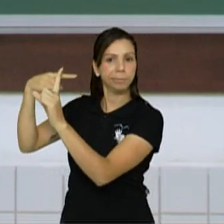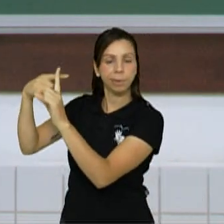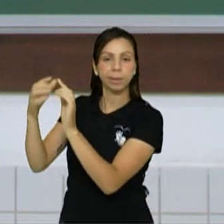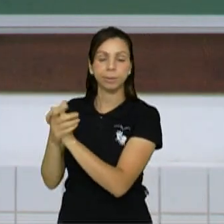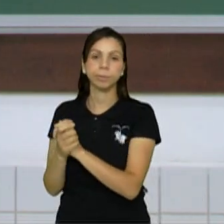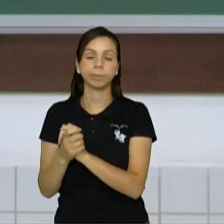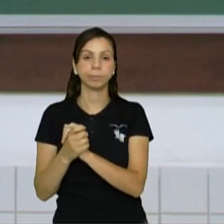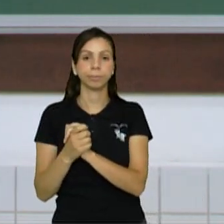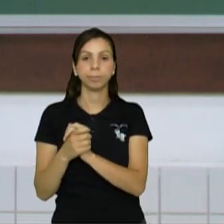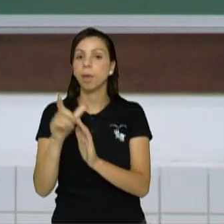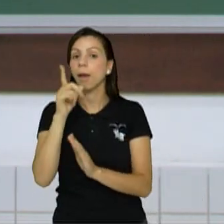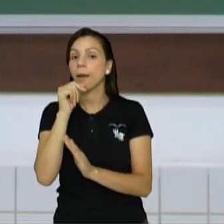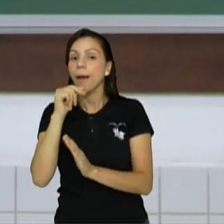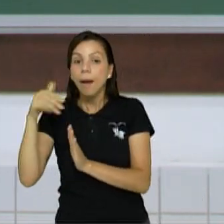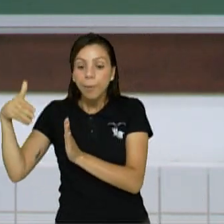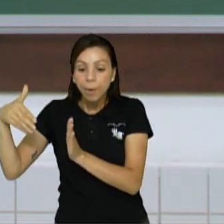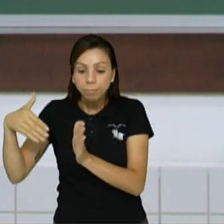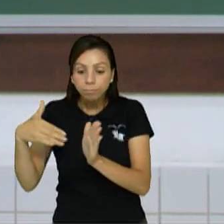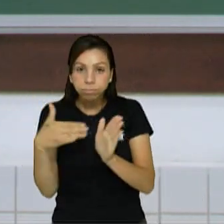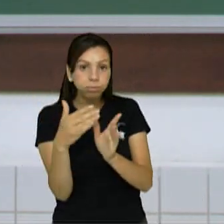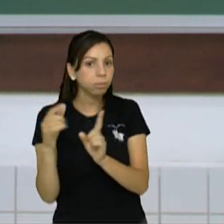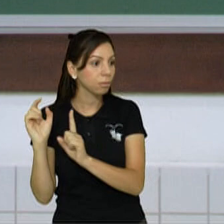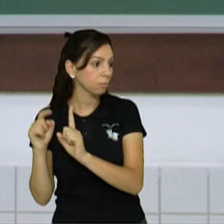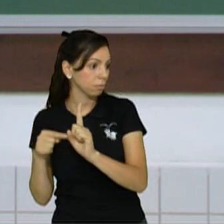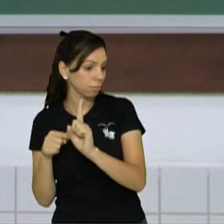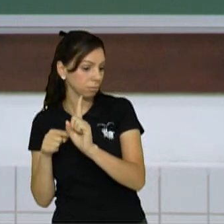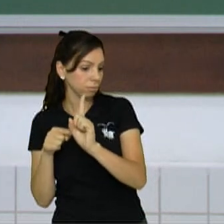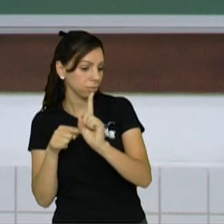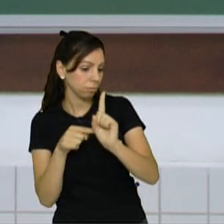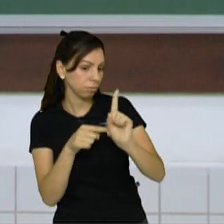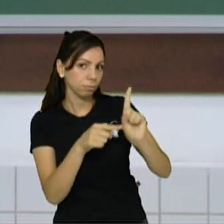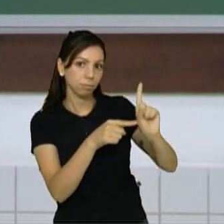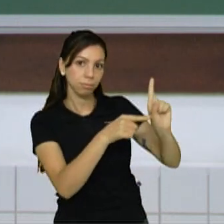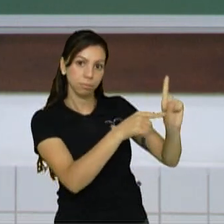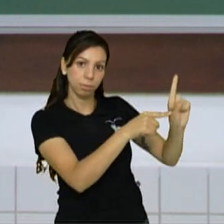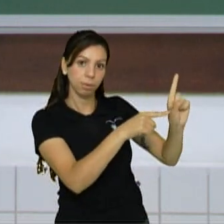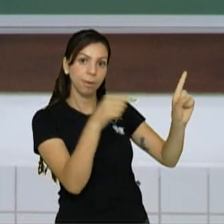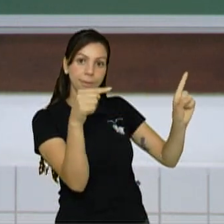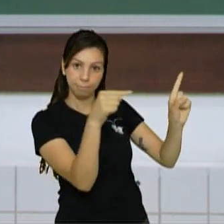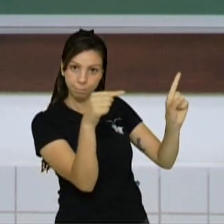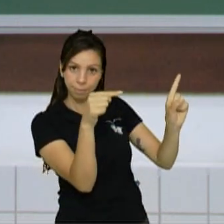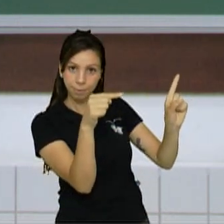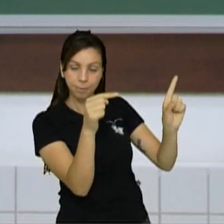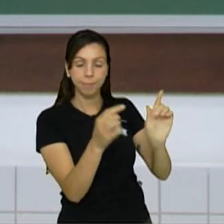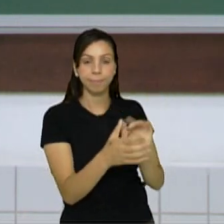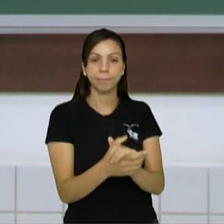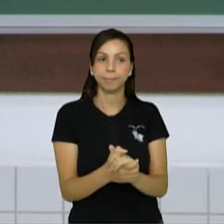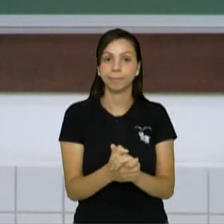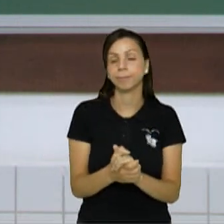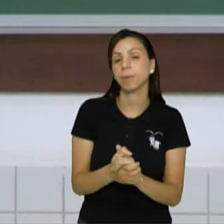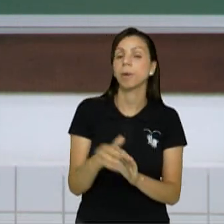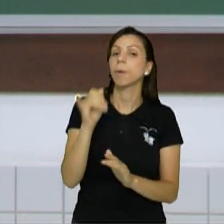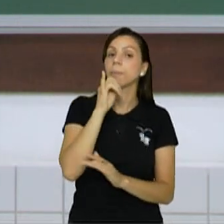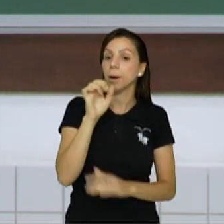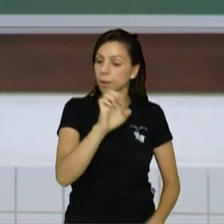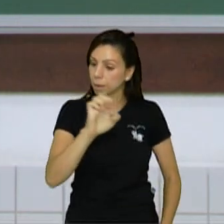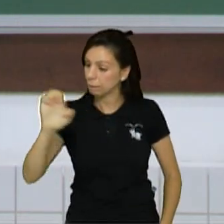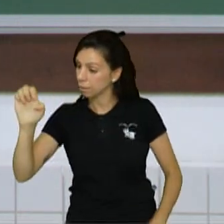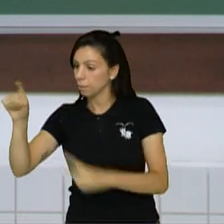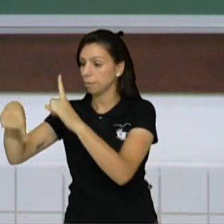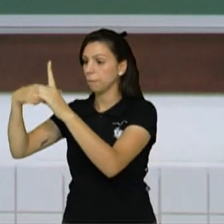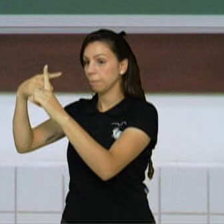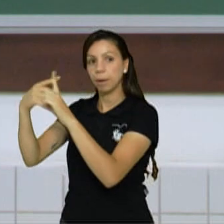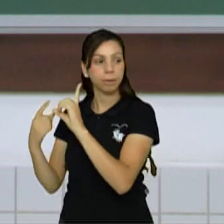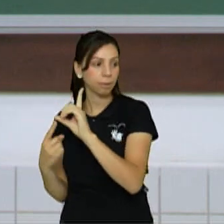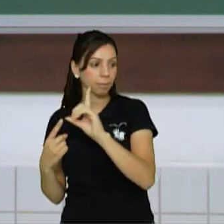aí a correnteza está indo para a direita, o sinal da velocidade da correnteza deve ser menos. Uma vez que eu falo para a esquerda é mais,